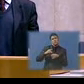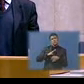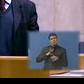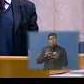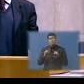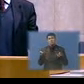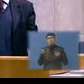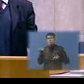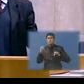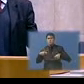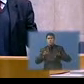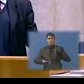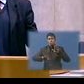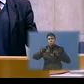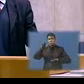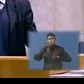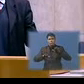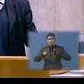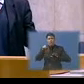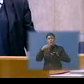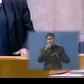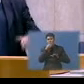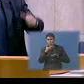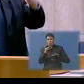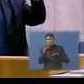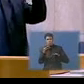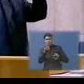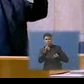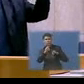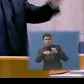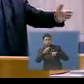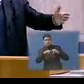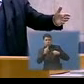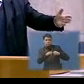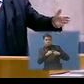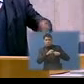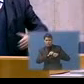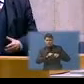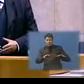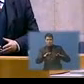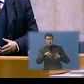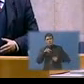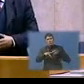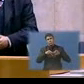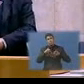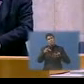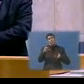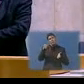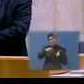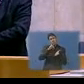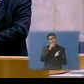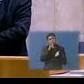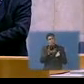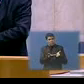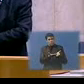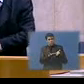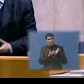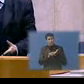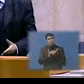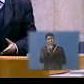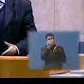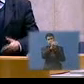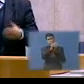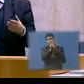Essa é a boa gestão pública. A boa gestão pública é não gastar mais do que arrecada e também não deixar dinheiro em caixa